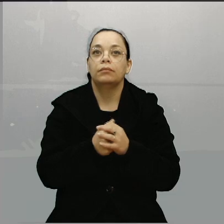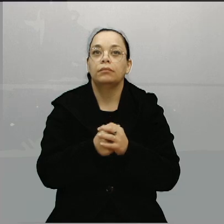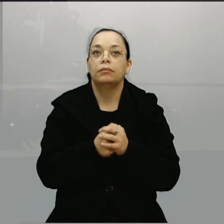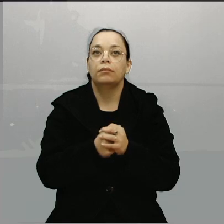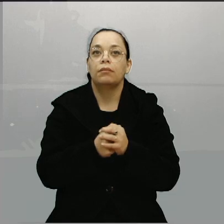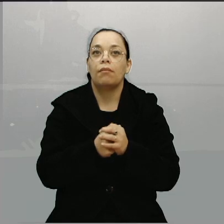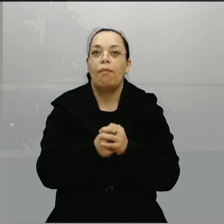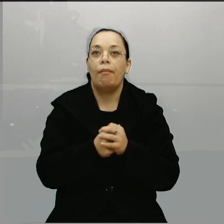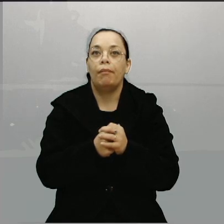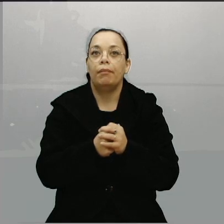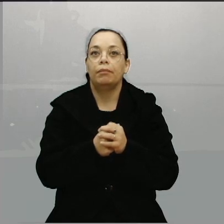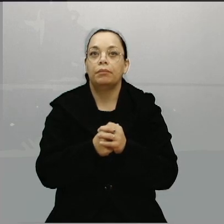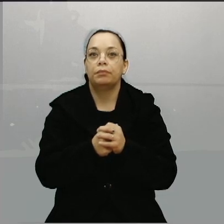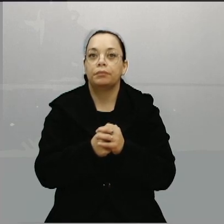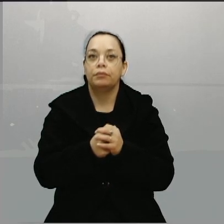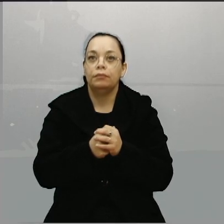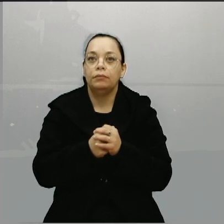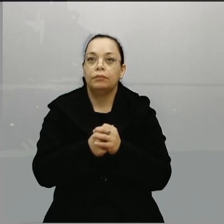presidente.